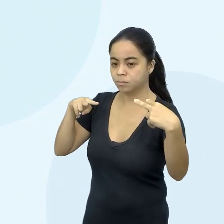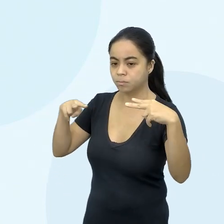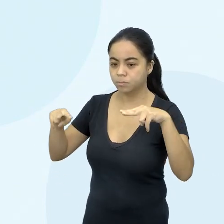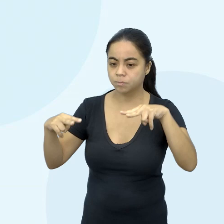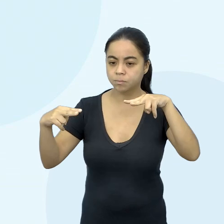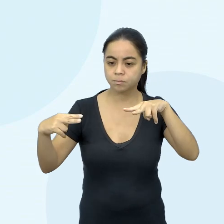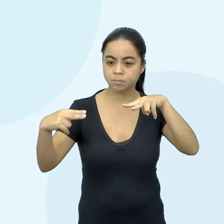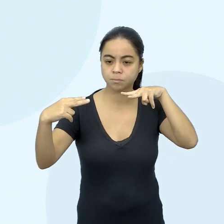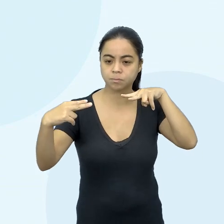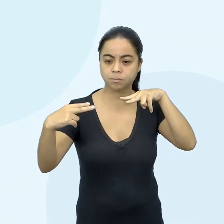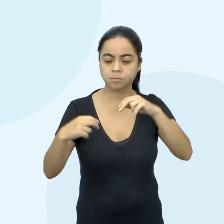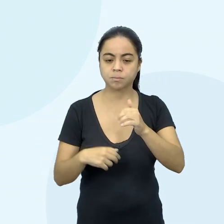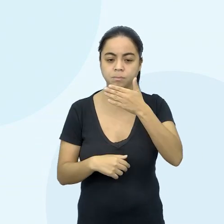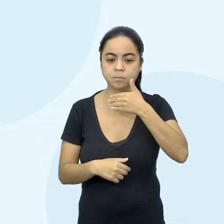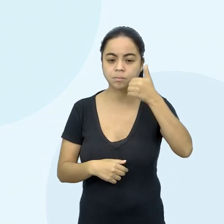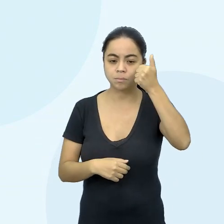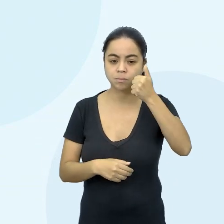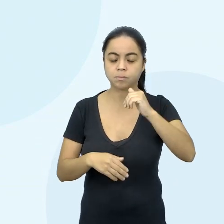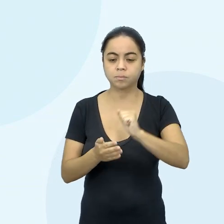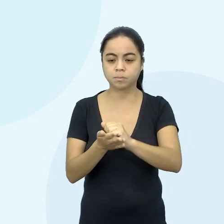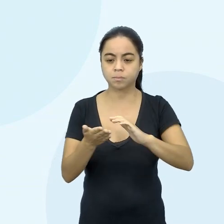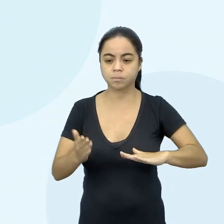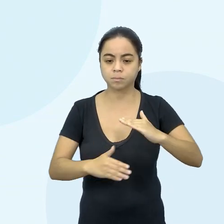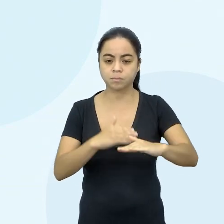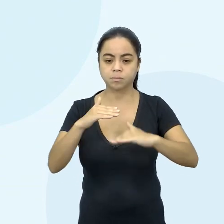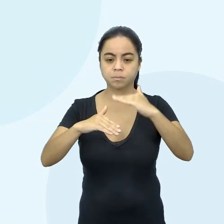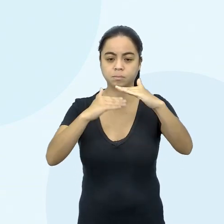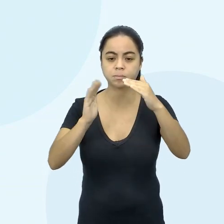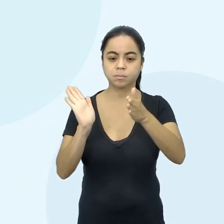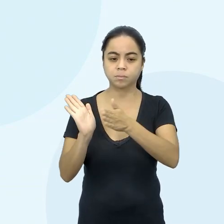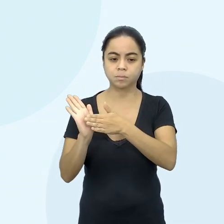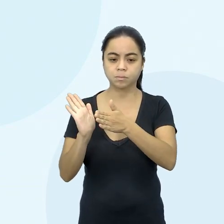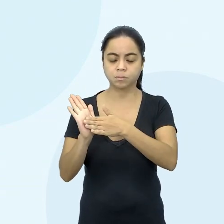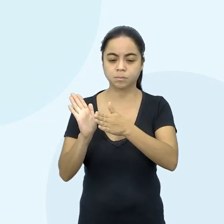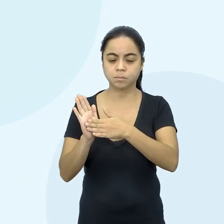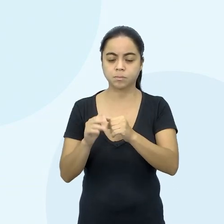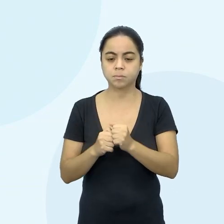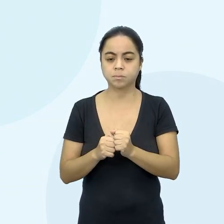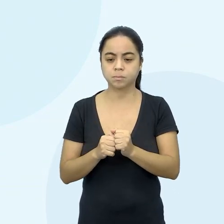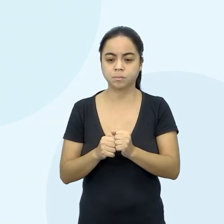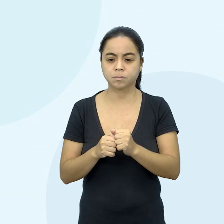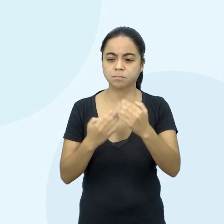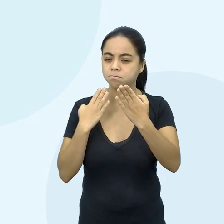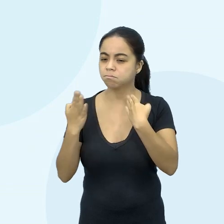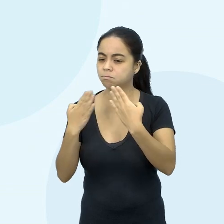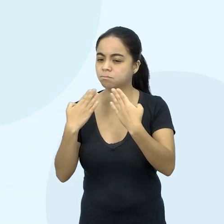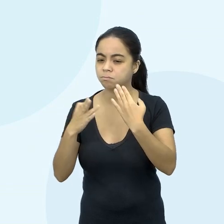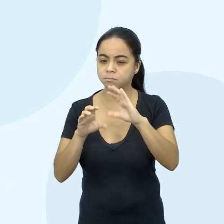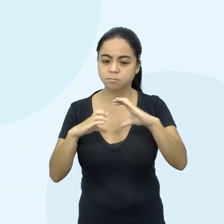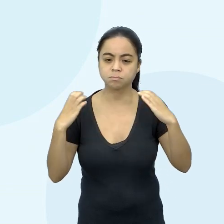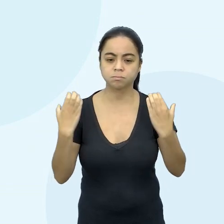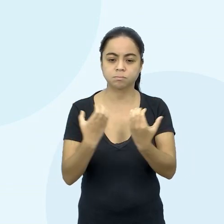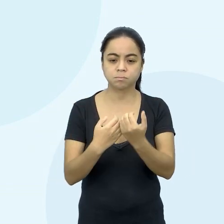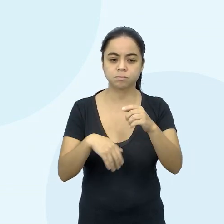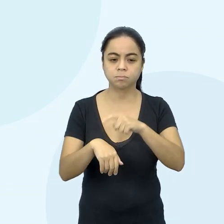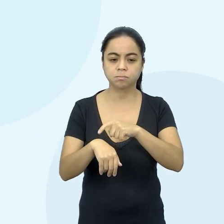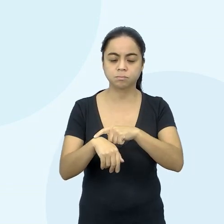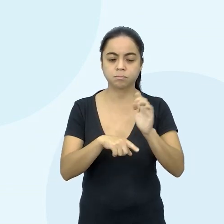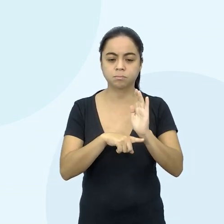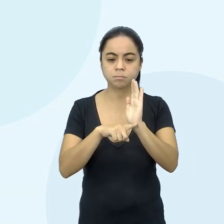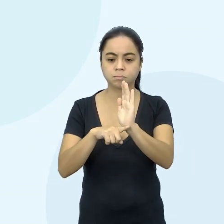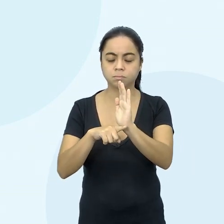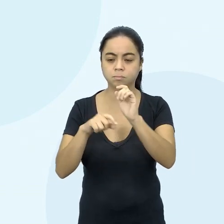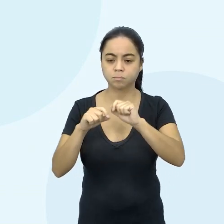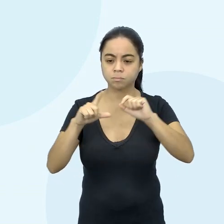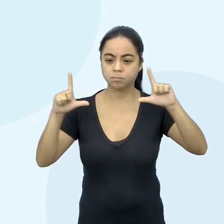favorece o desenvolvimento das atividades que têm como proposta conversas coletivas e, em alguns momentos, o apoio do quadro